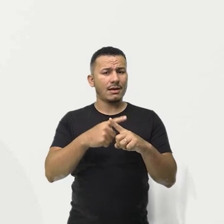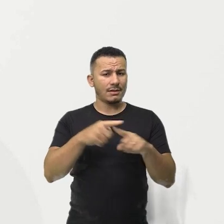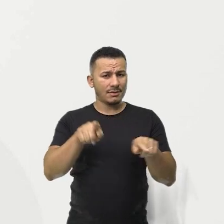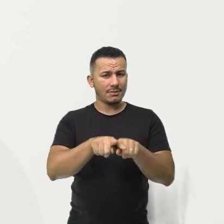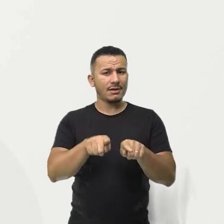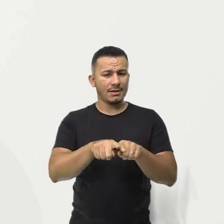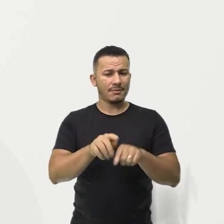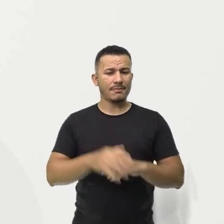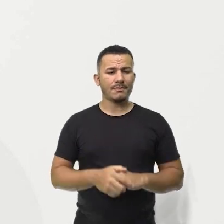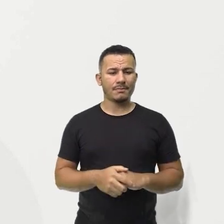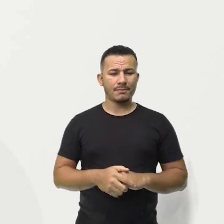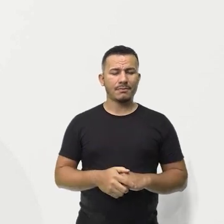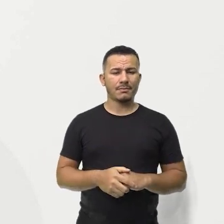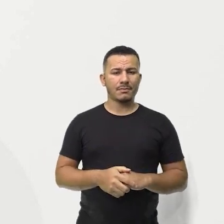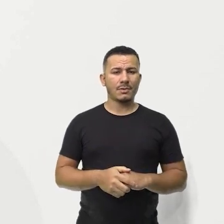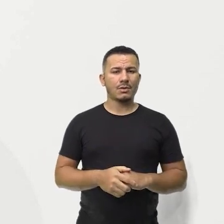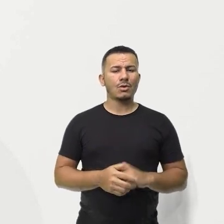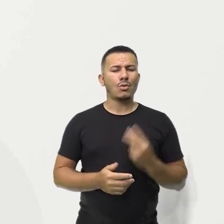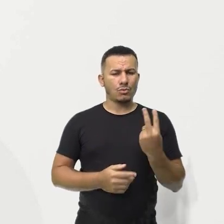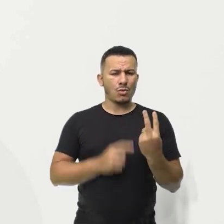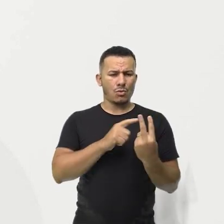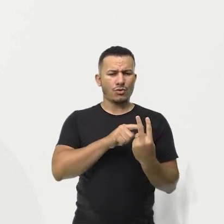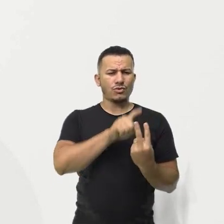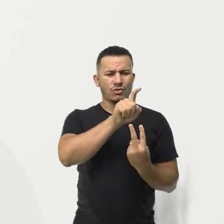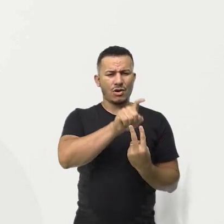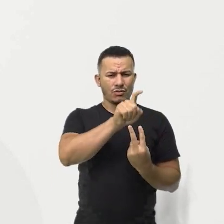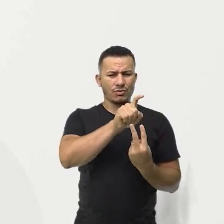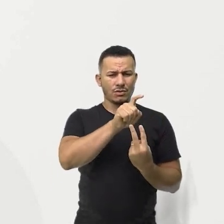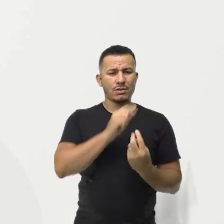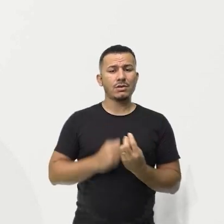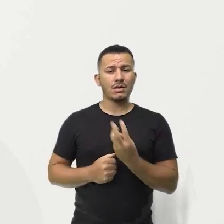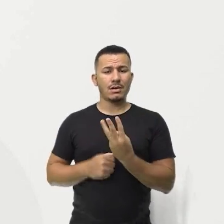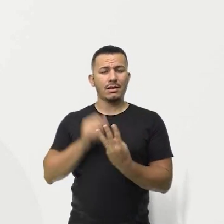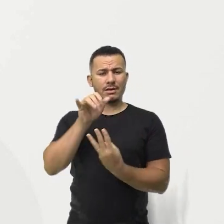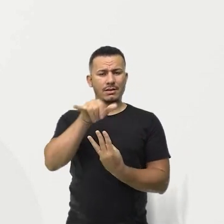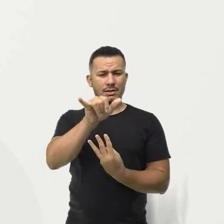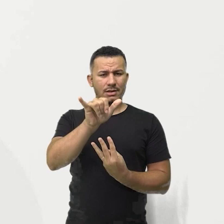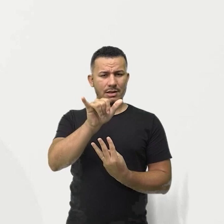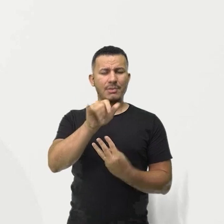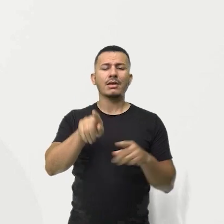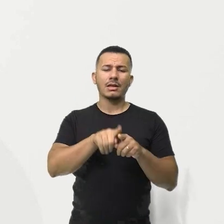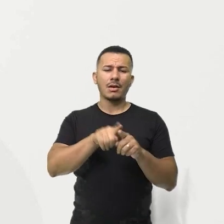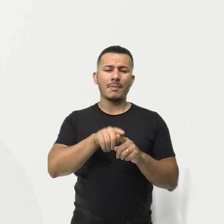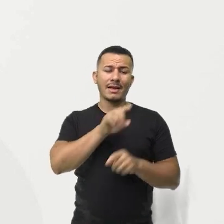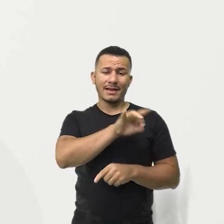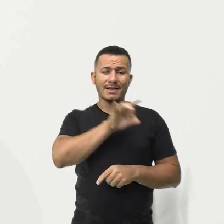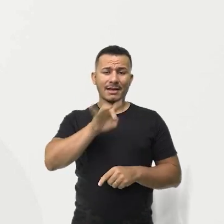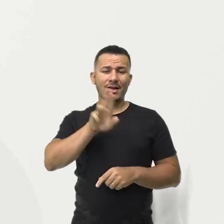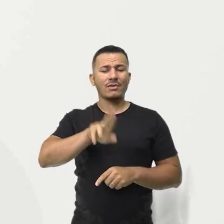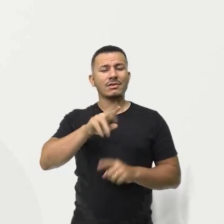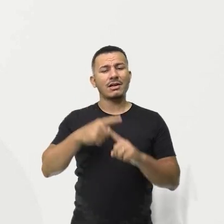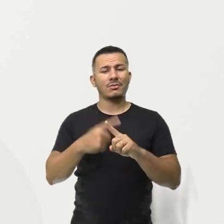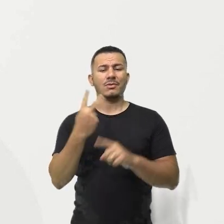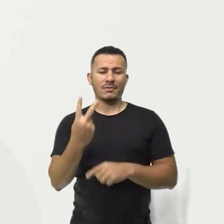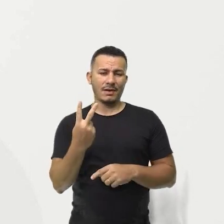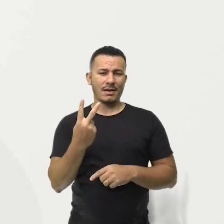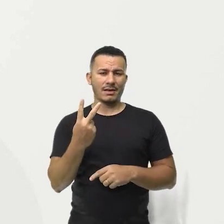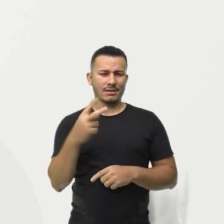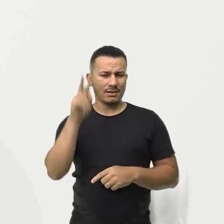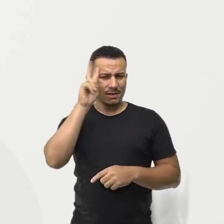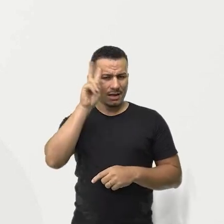ó, nós vamos chamar de B'. E nós vamos multiplicar o ponto, alunos, presta atenção. O 2, que é o